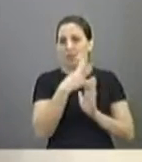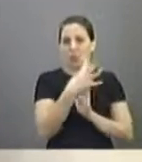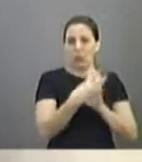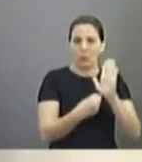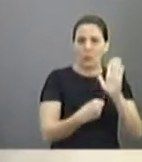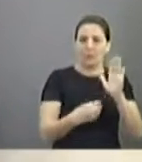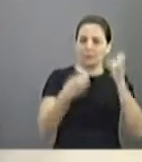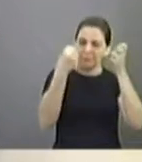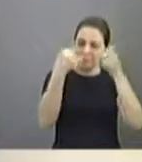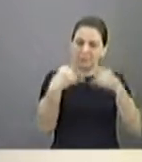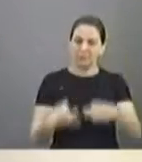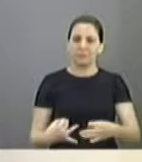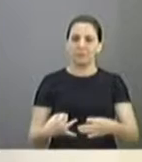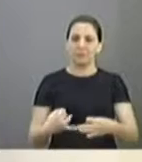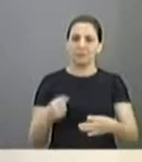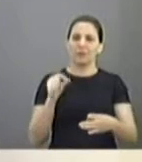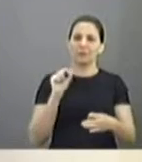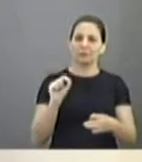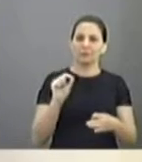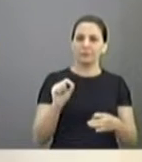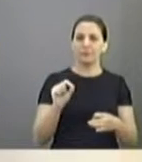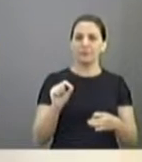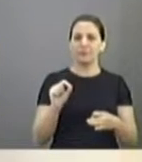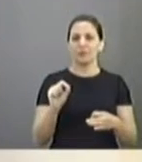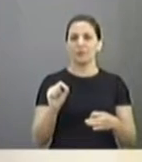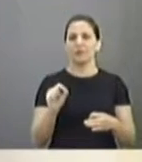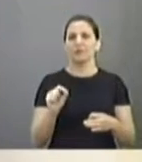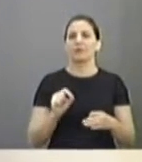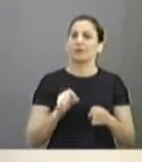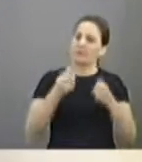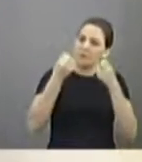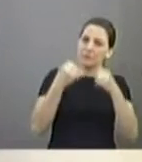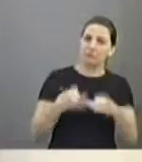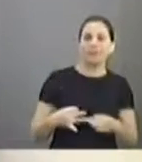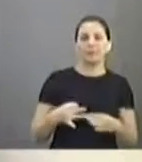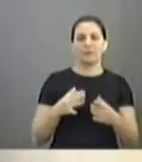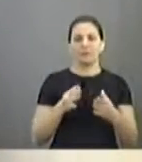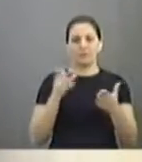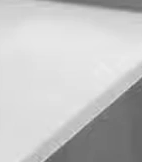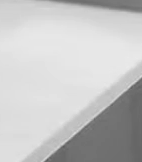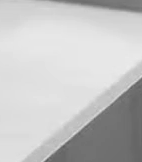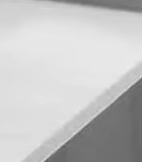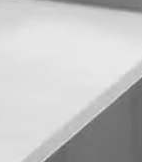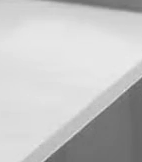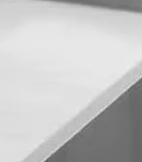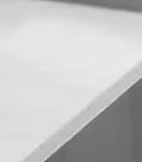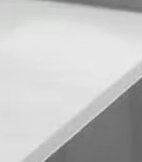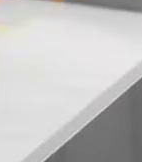poder justificar aquilo que não é justificável. É isso, obrigada.